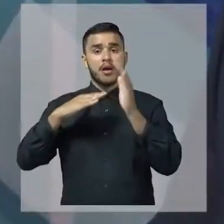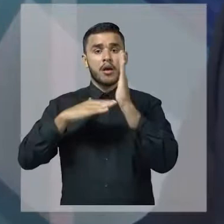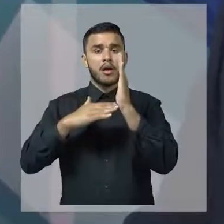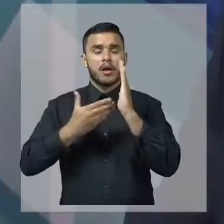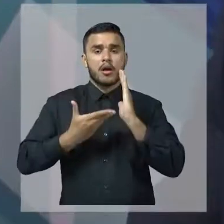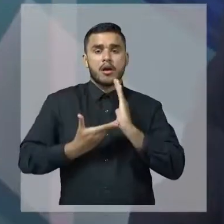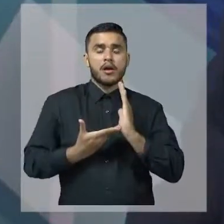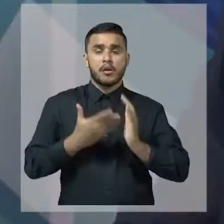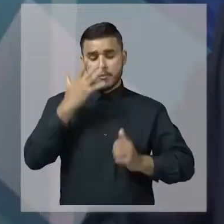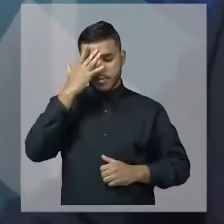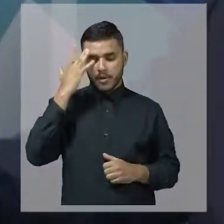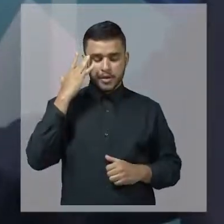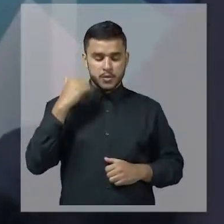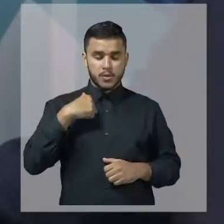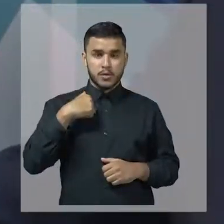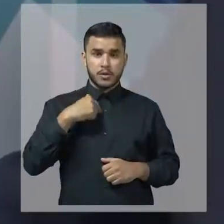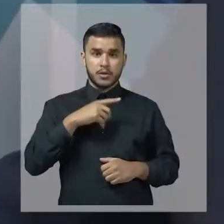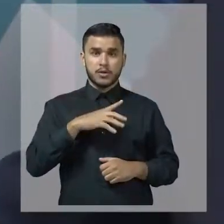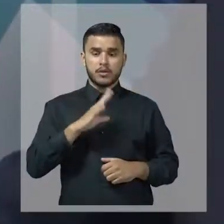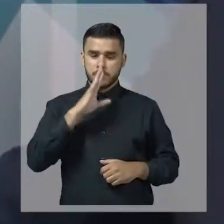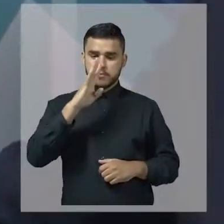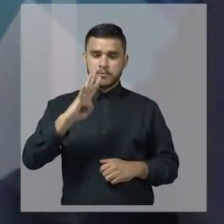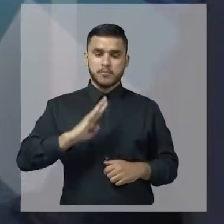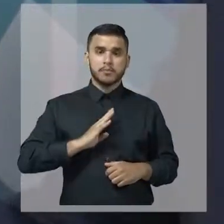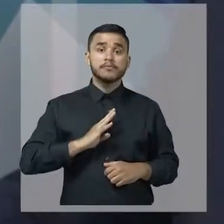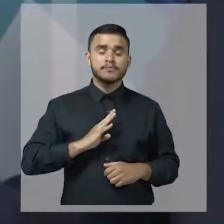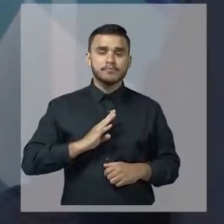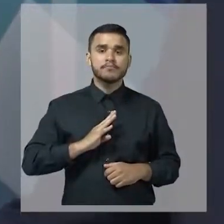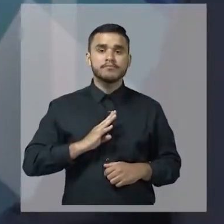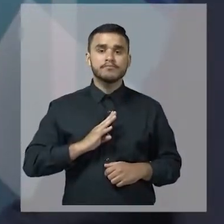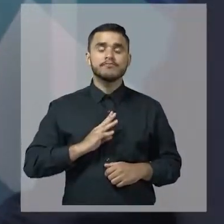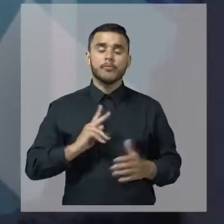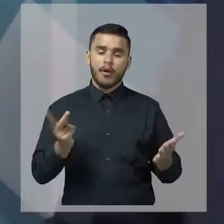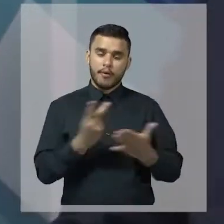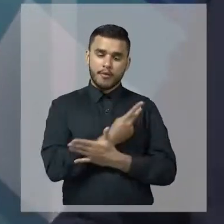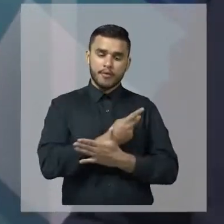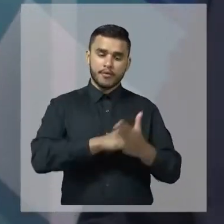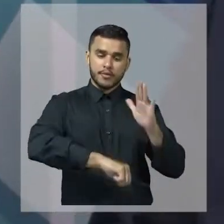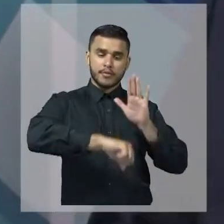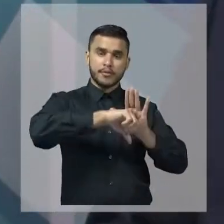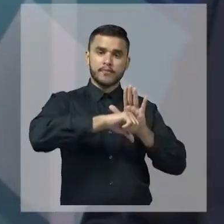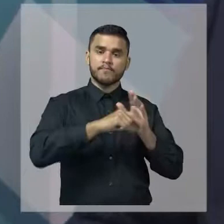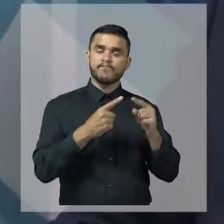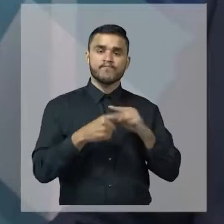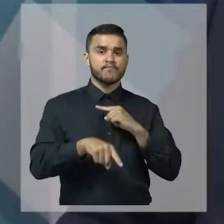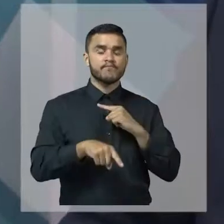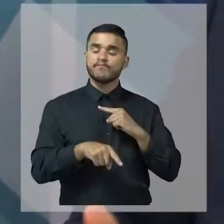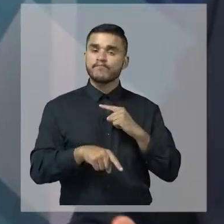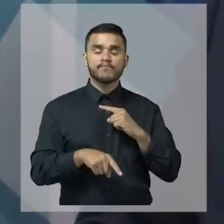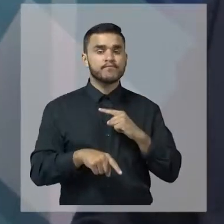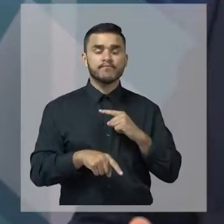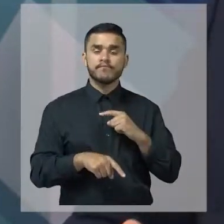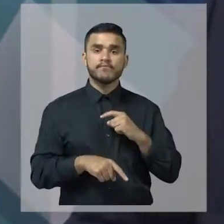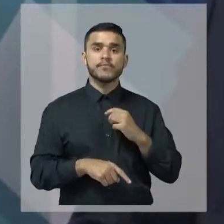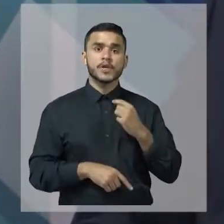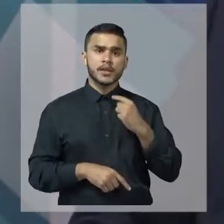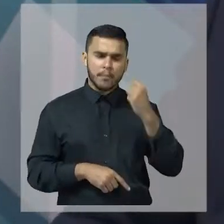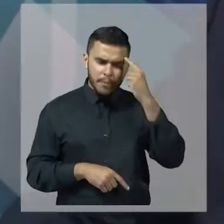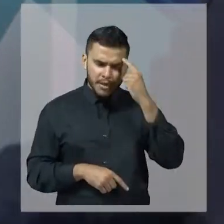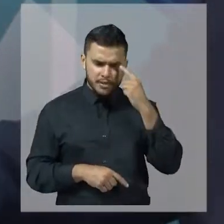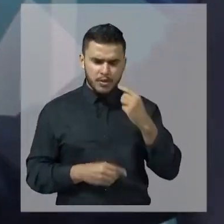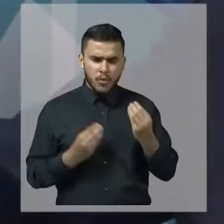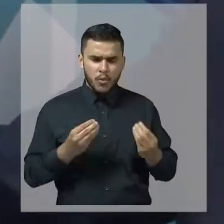Senado? Pessoas que estavam denunciadas pela prática de crimes que nem deviam se considerar